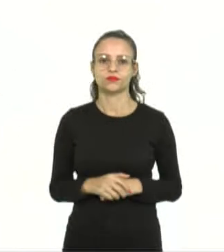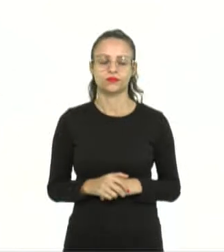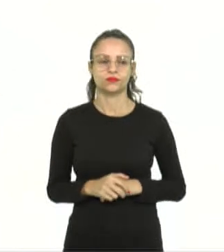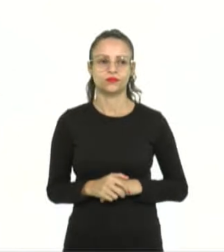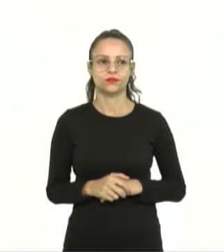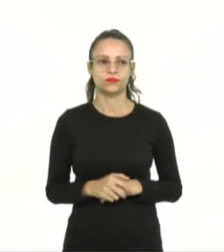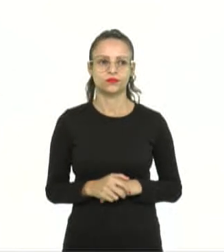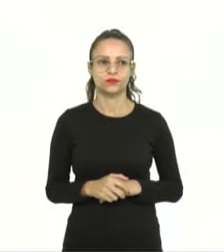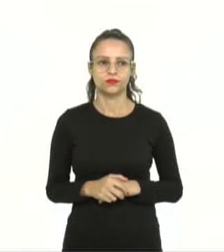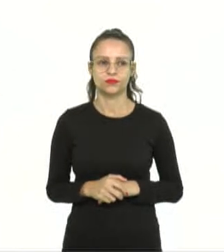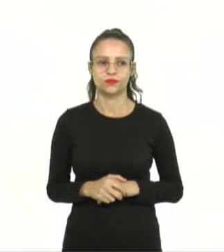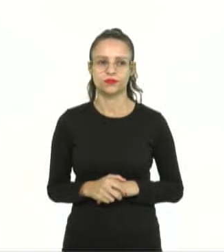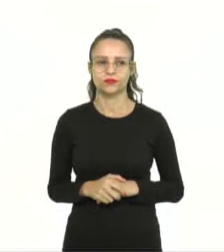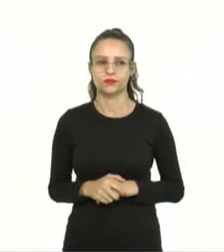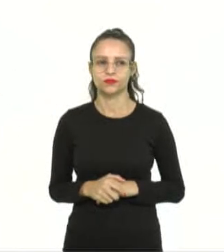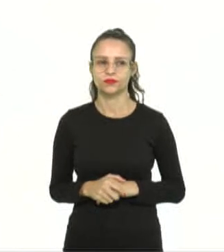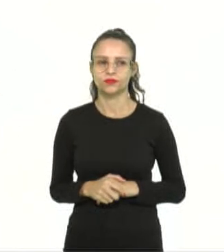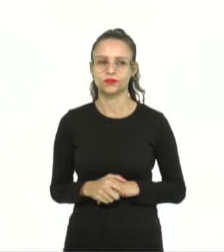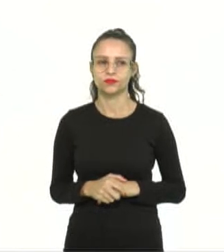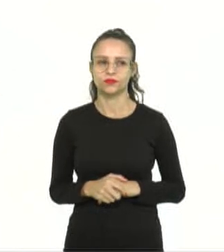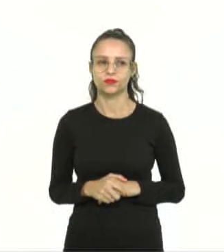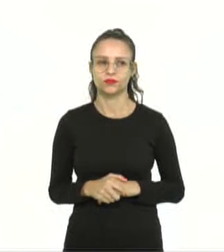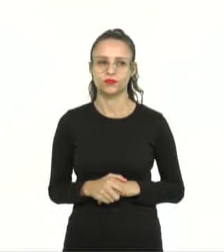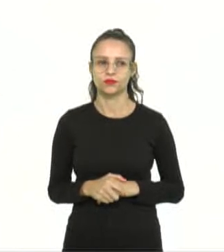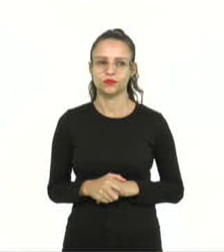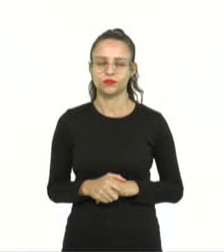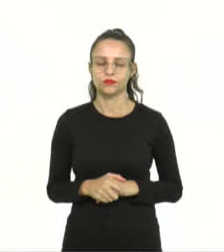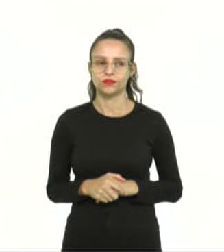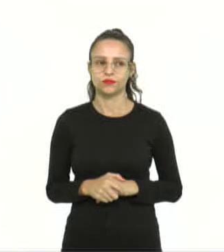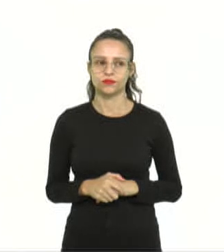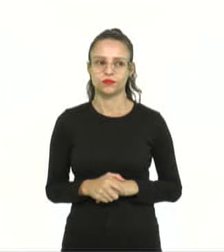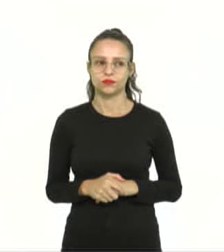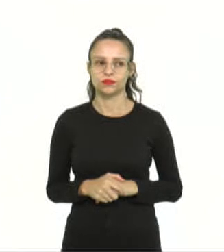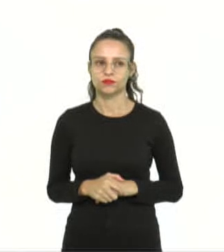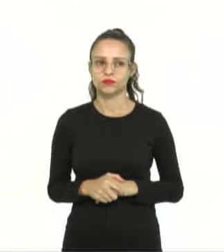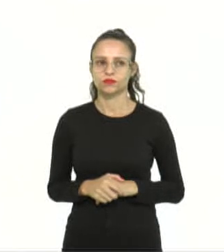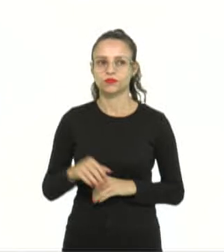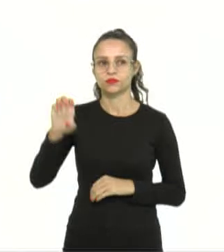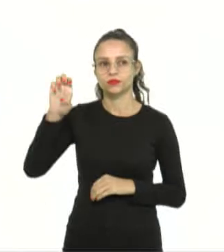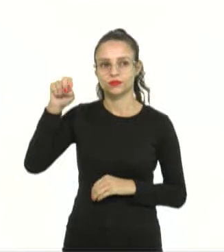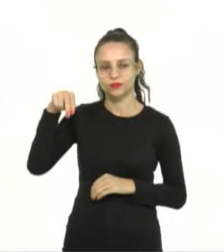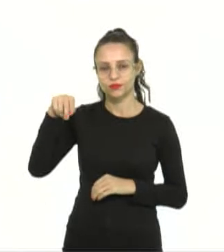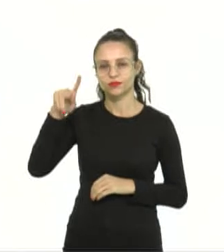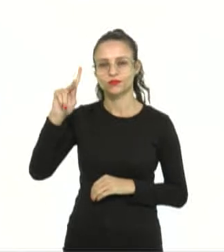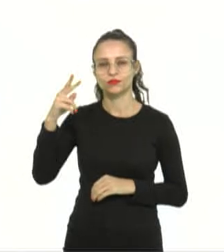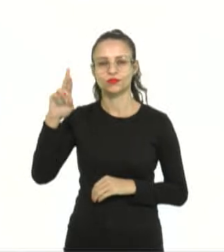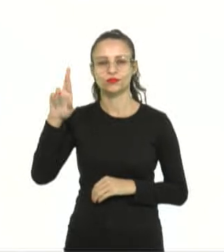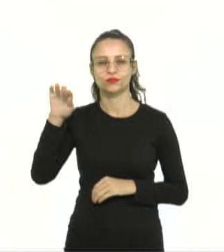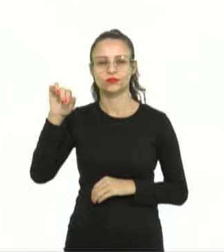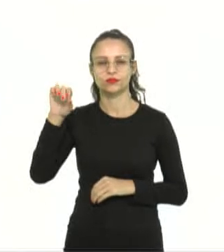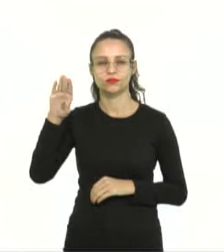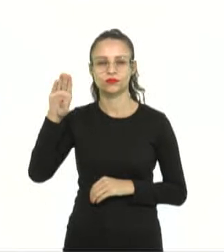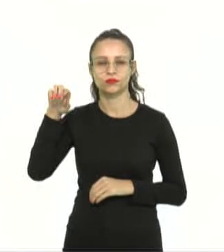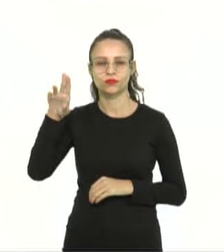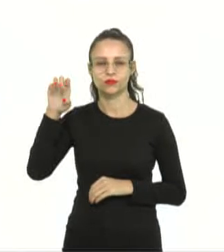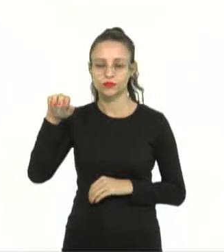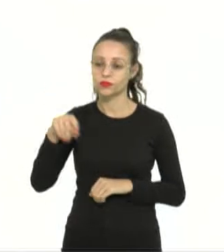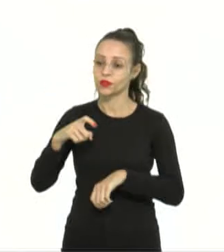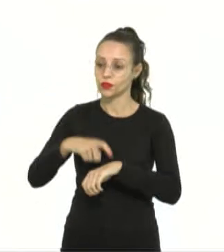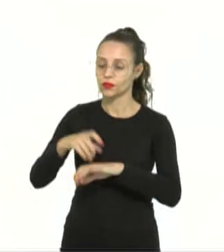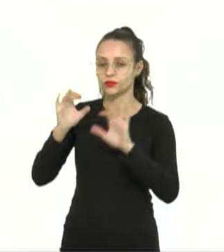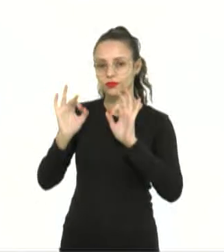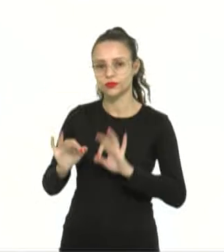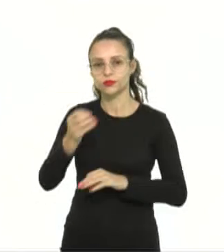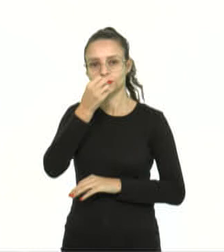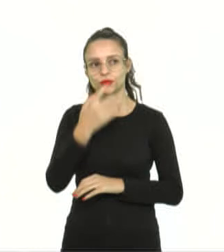felicitaciones, felicidades. Enhorabuena, né? Chegou na hora certa, está acontecendo no momento certo. Em